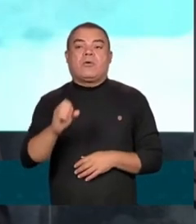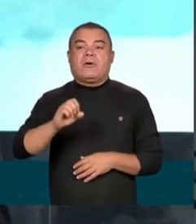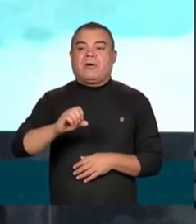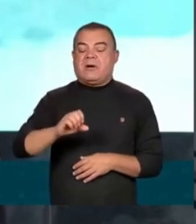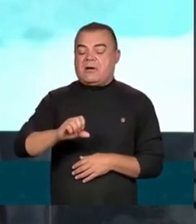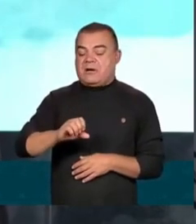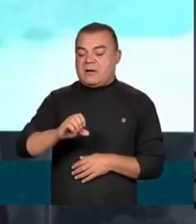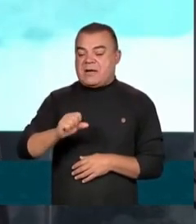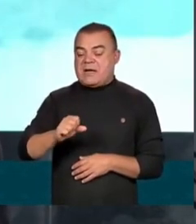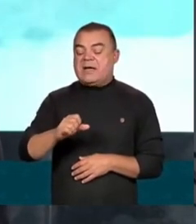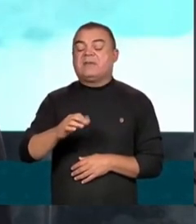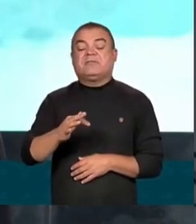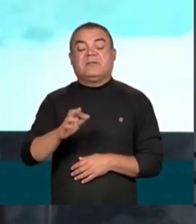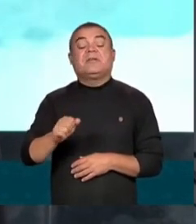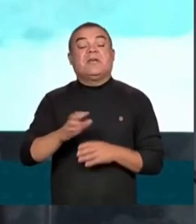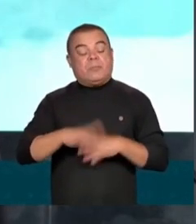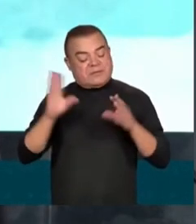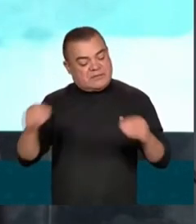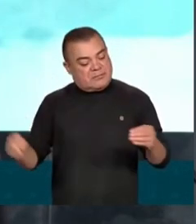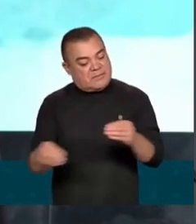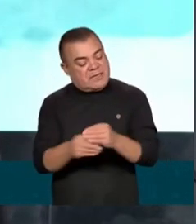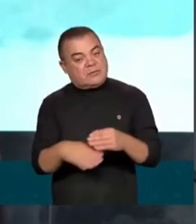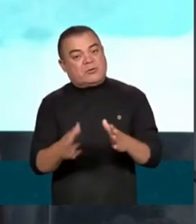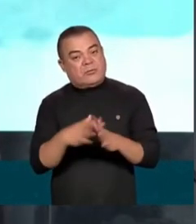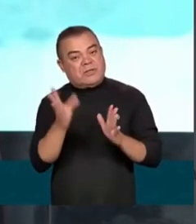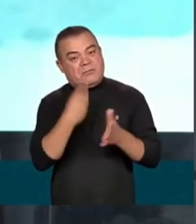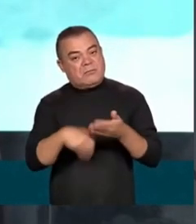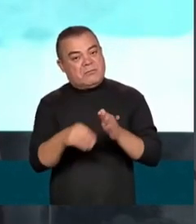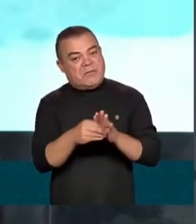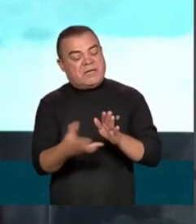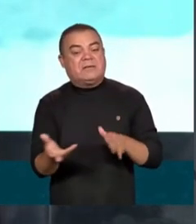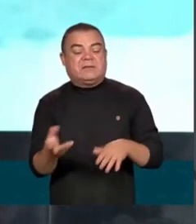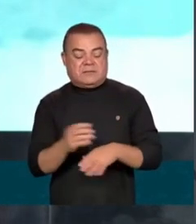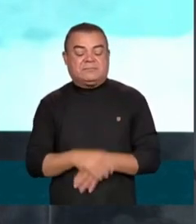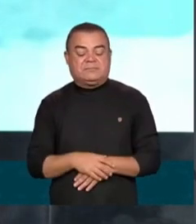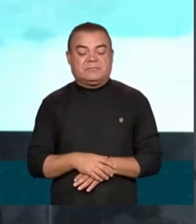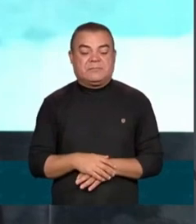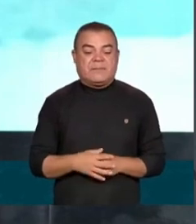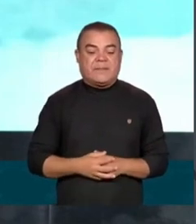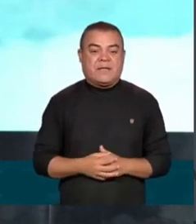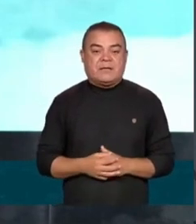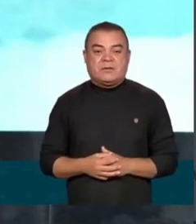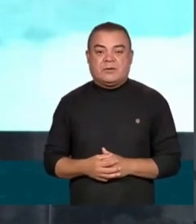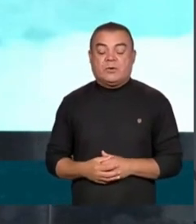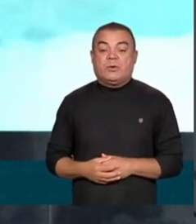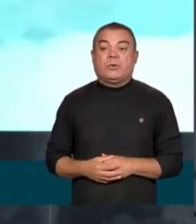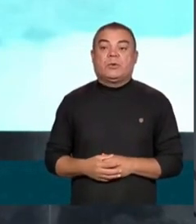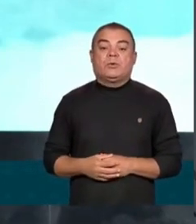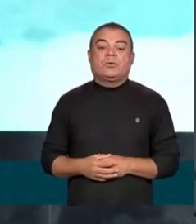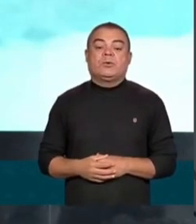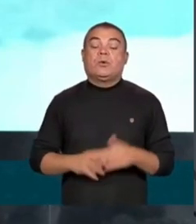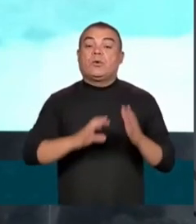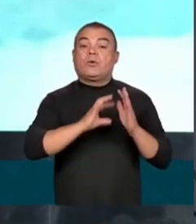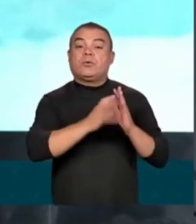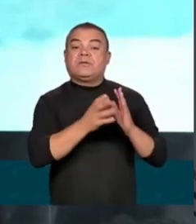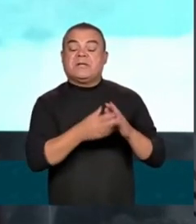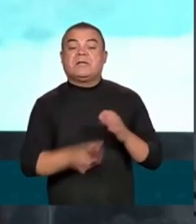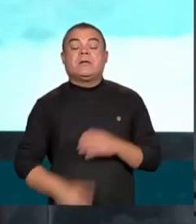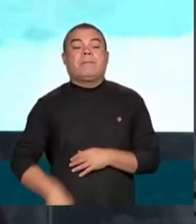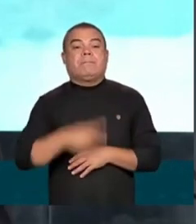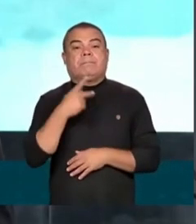do Ministério da Fazenda pode ser incorporada essa como emenda o comitê do